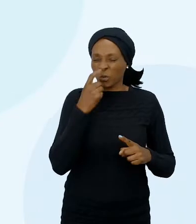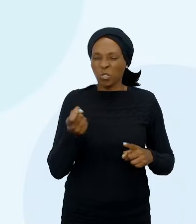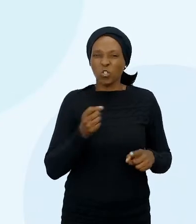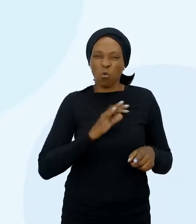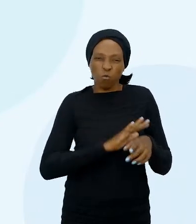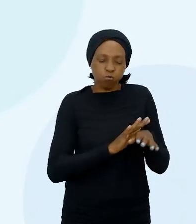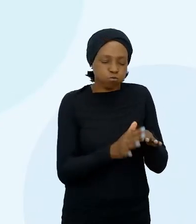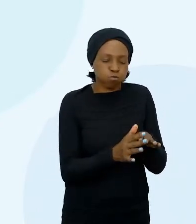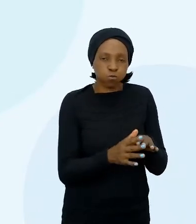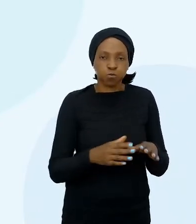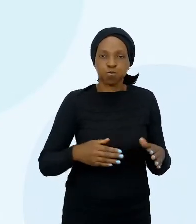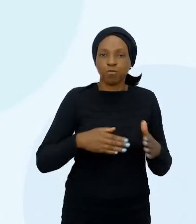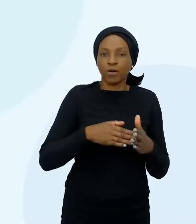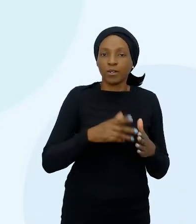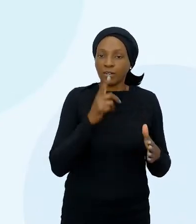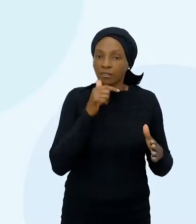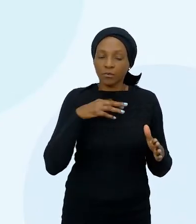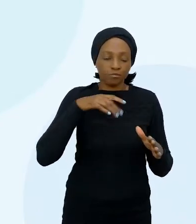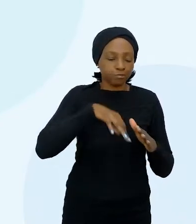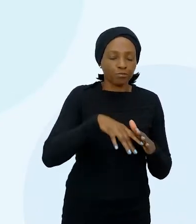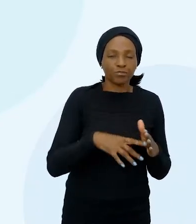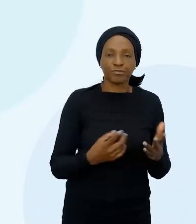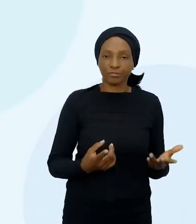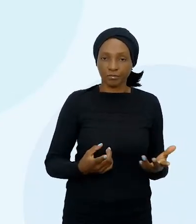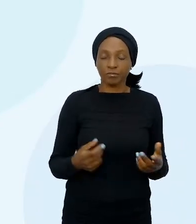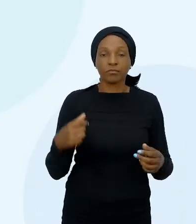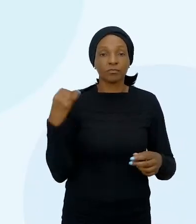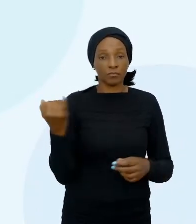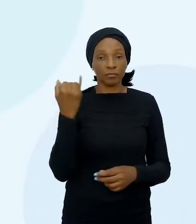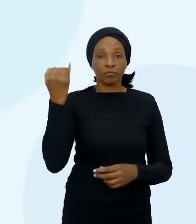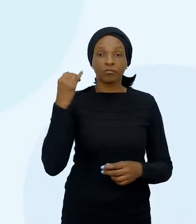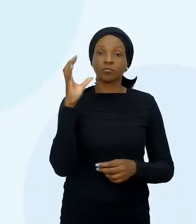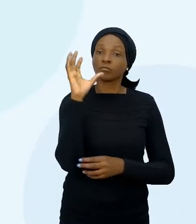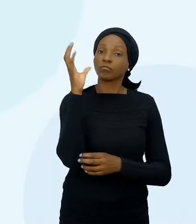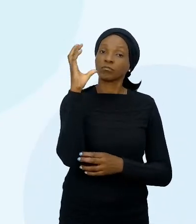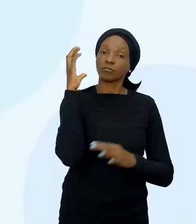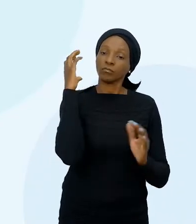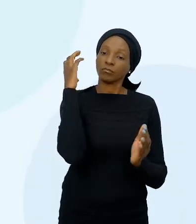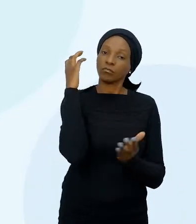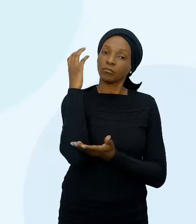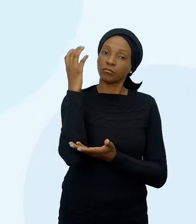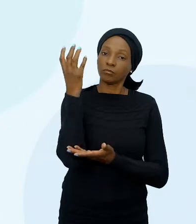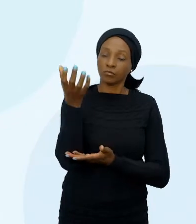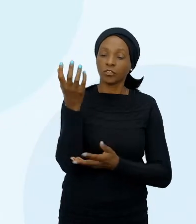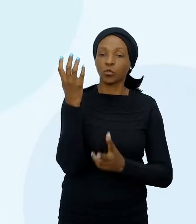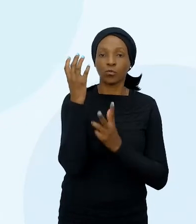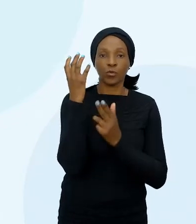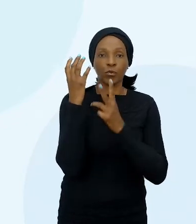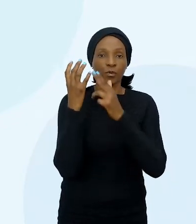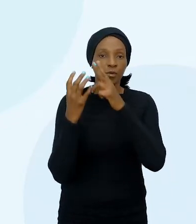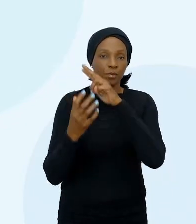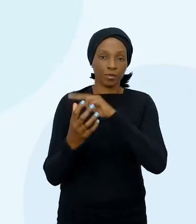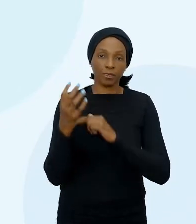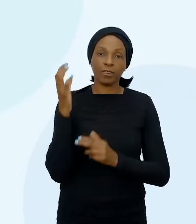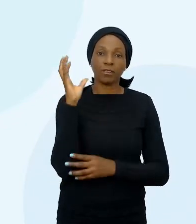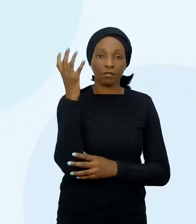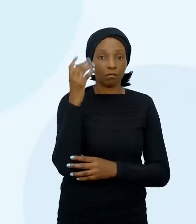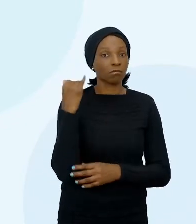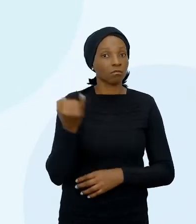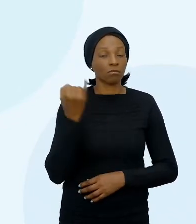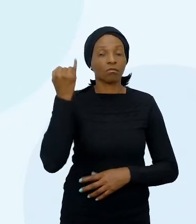poda das árvores, né? Lembrando que essa previsão dessa manutenção de poda das árvores,